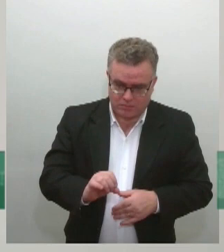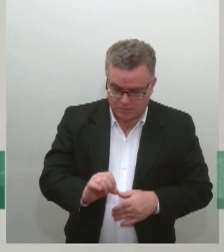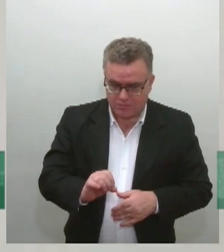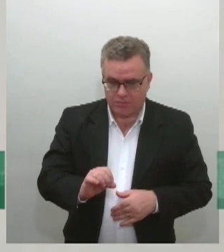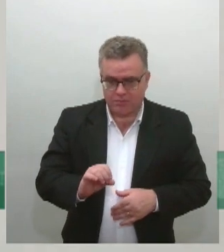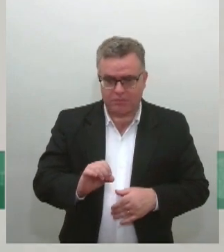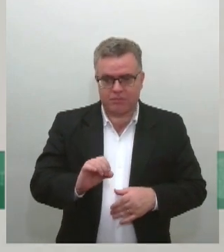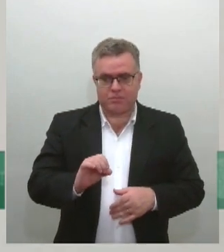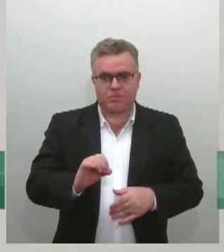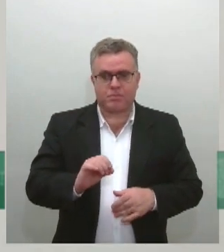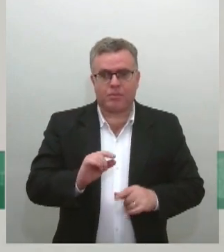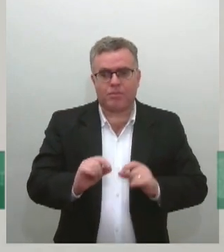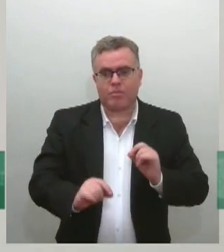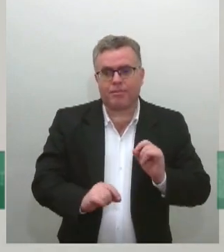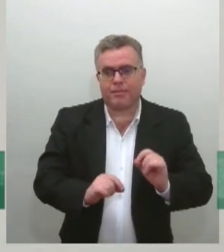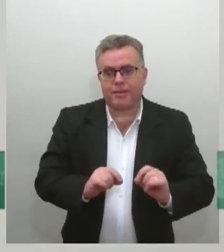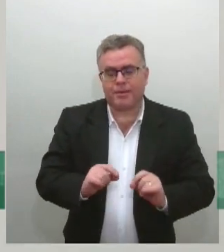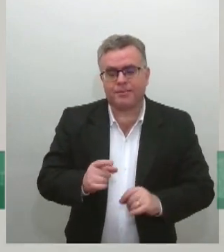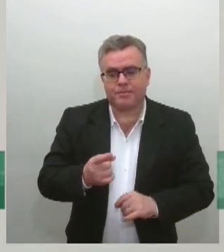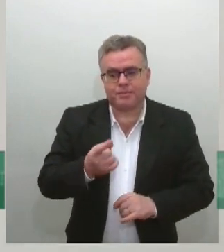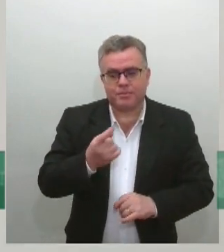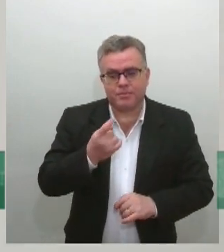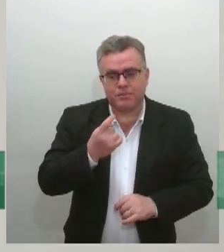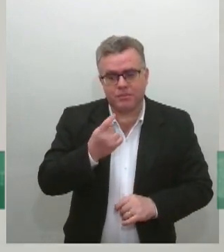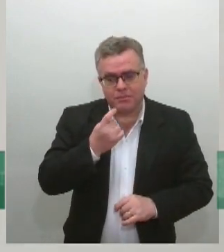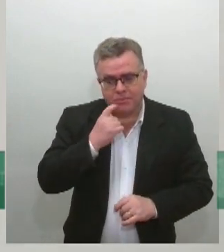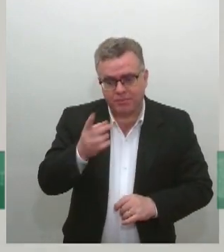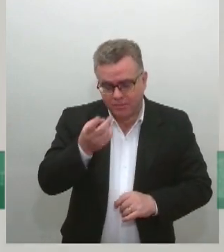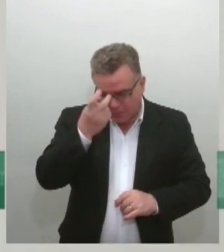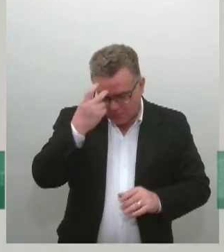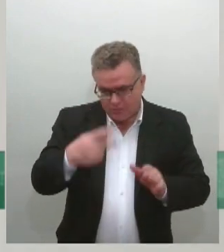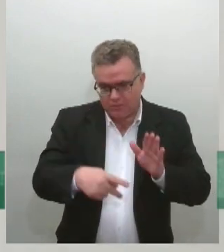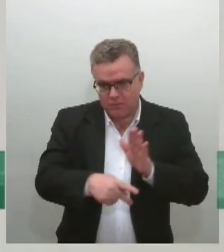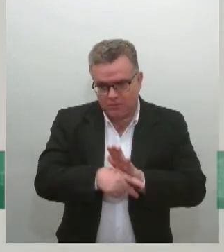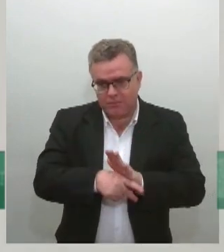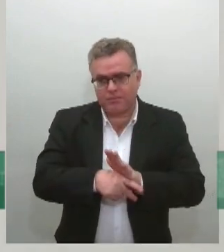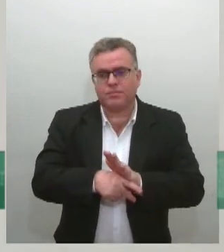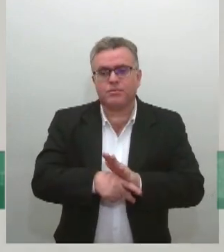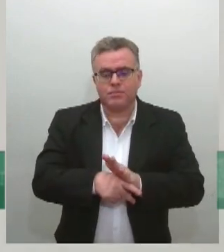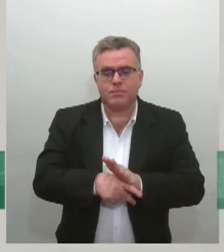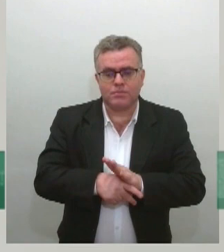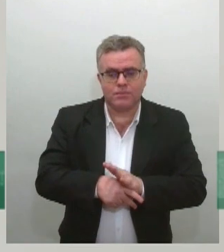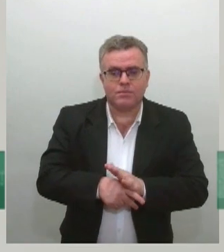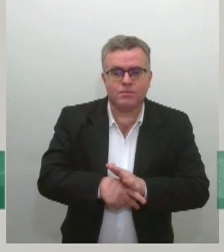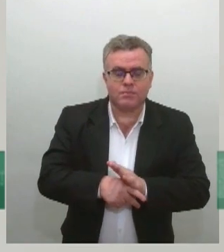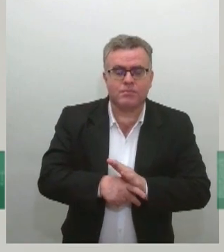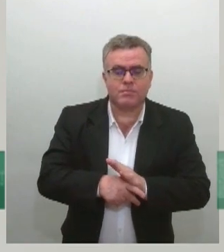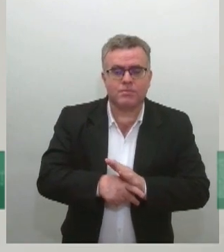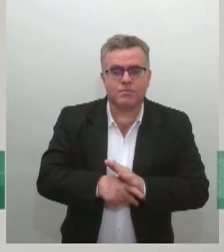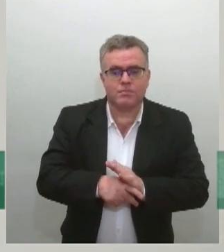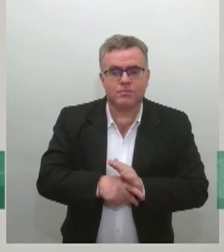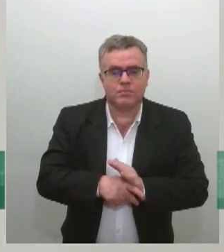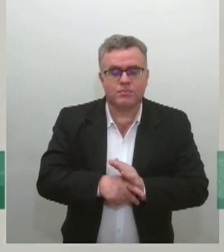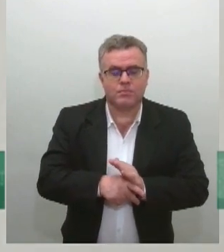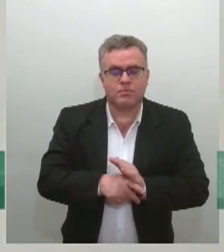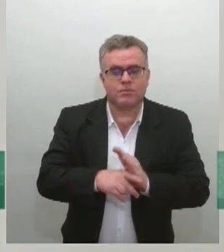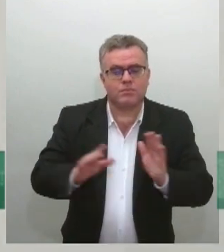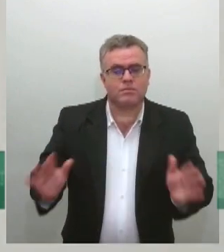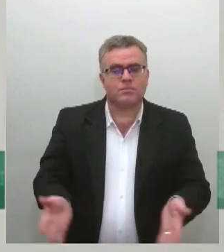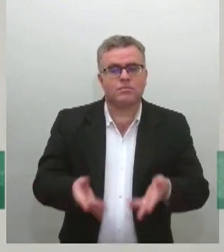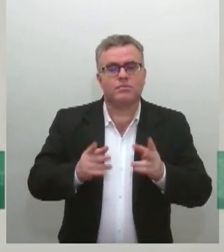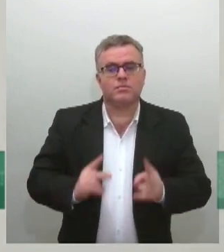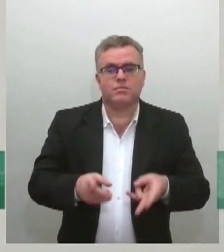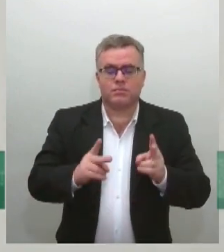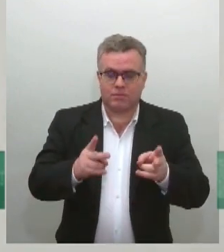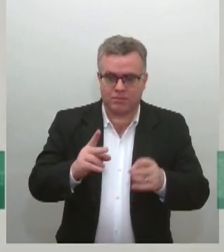a execução dessas políticas públicas de cultura e dessas leis de incentivo à cultura, a participação